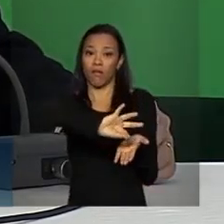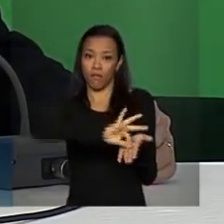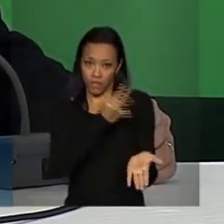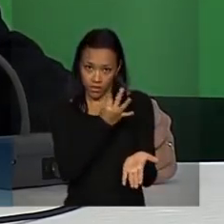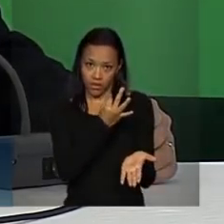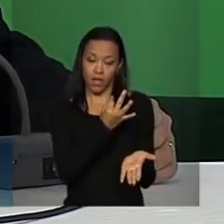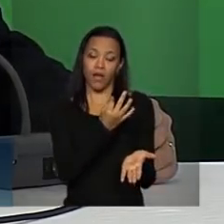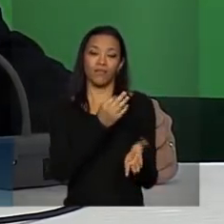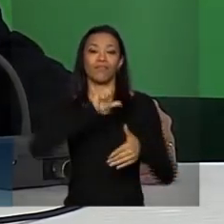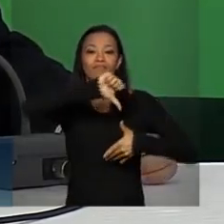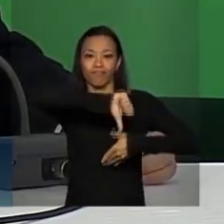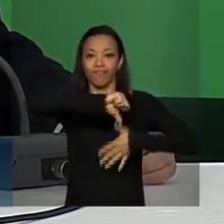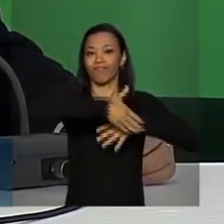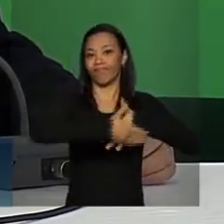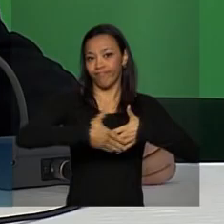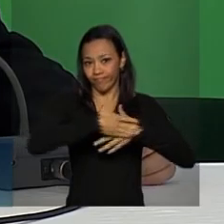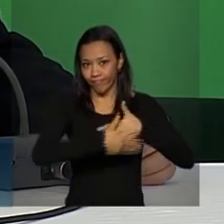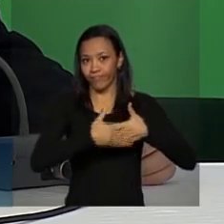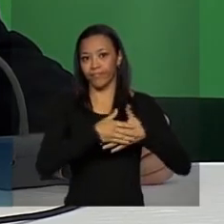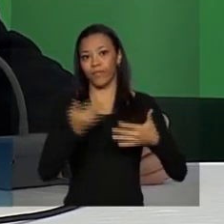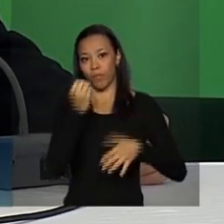Essa questão do acordo de investimentos é